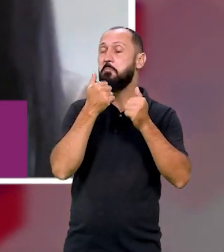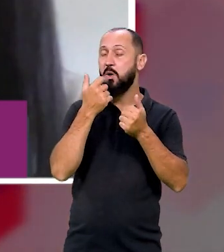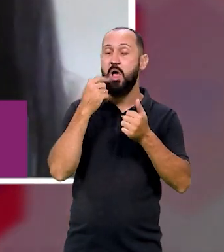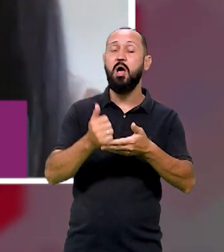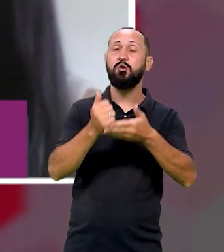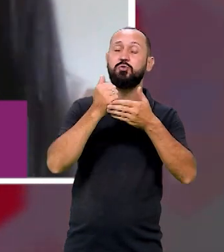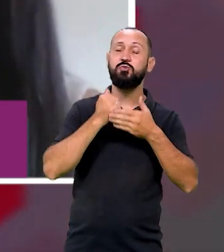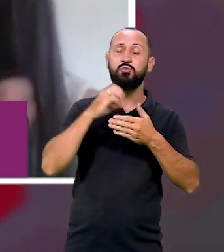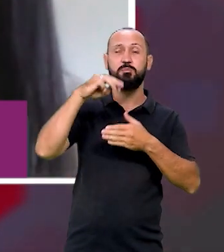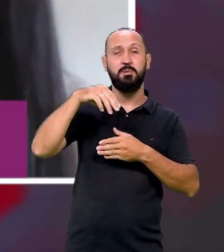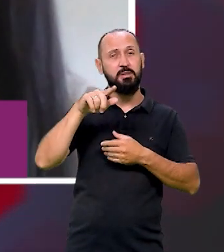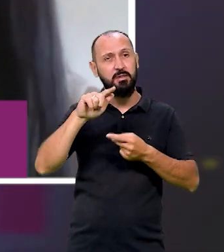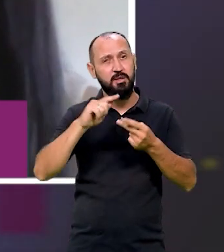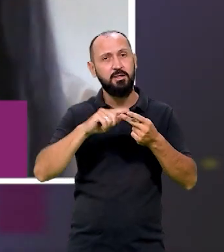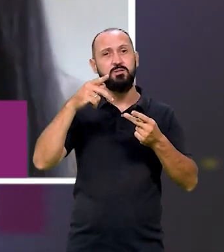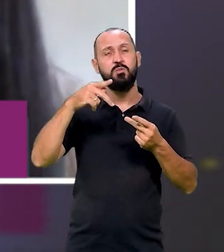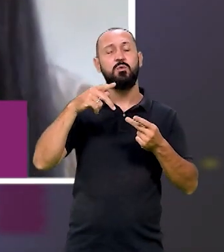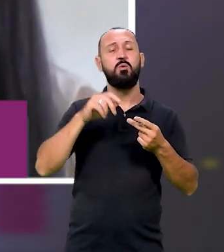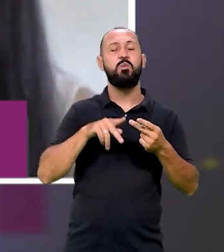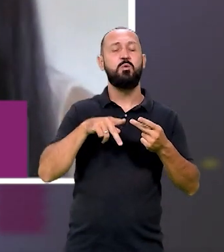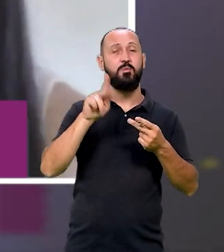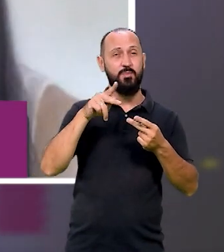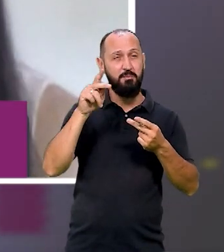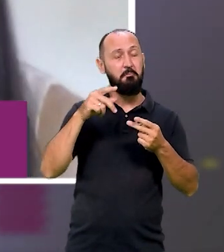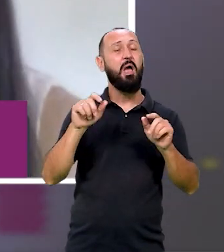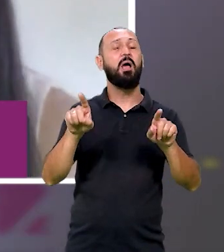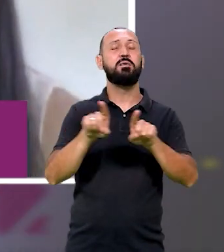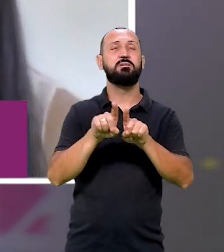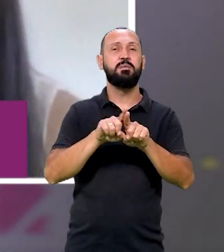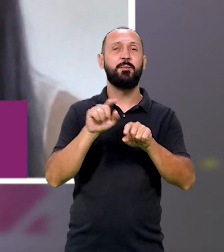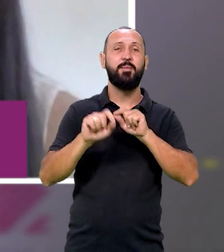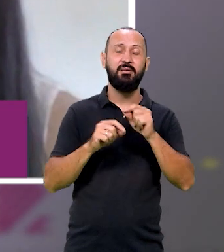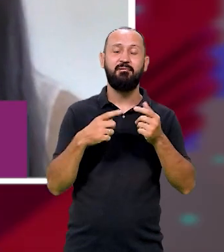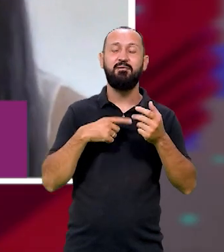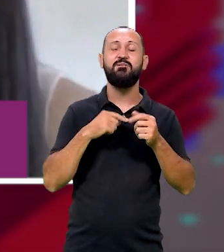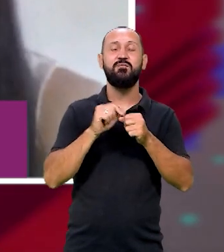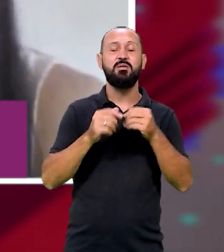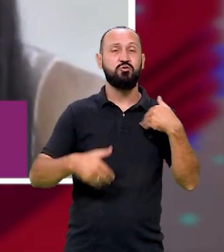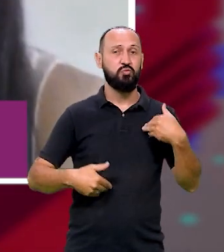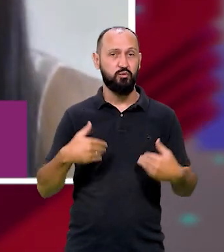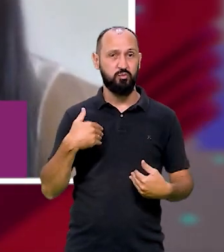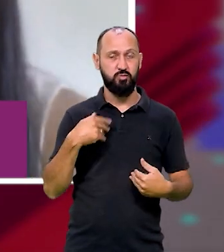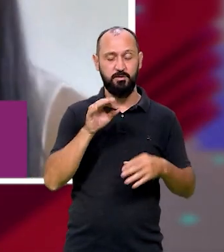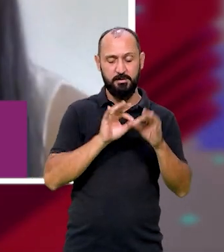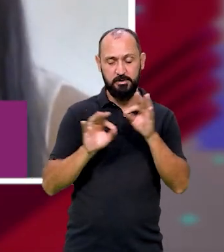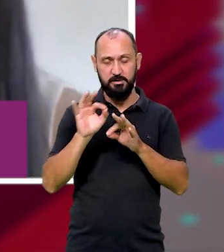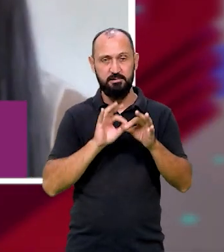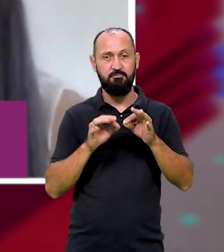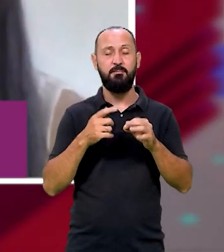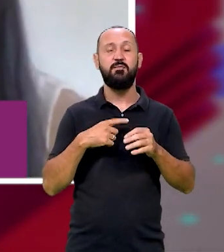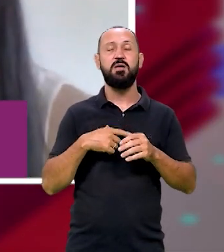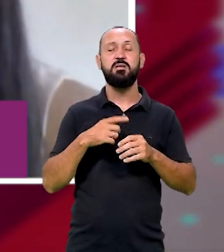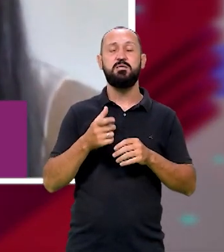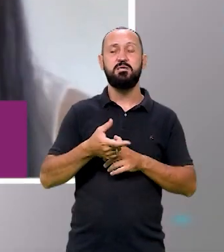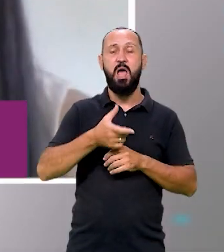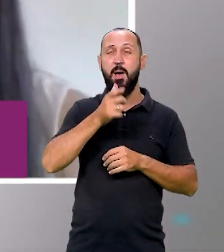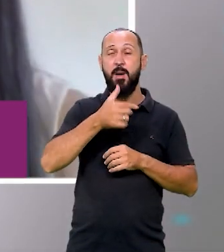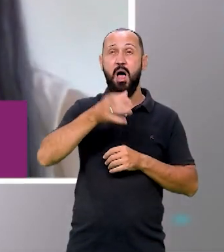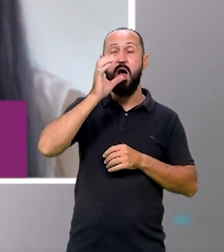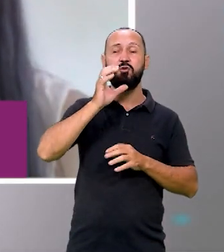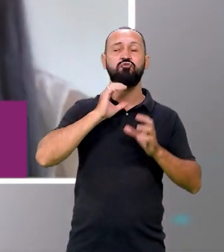repor sódio, magnésio e potássio, né? Que é o que nós chamamos de que faz parte dos eletrólitos para a